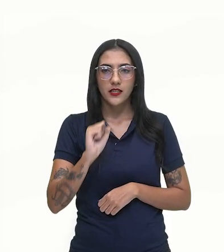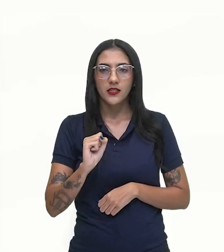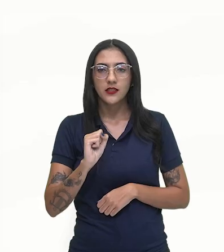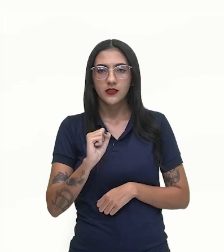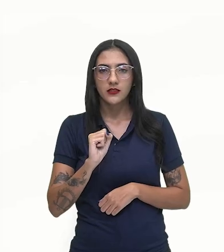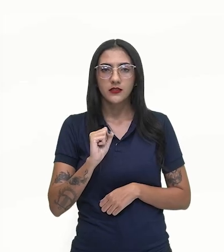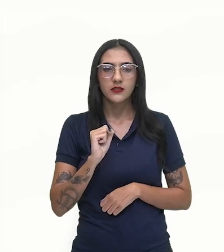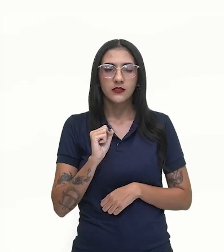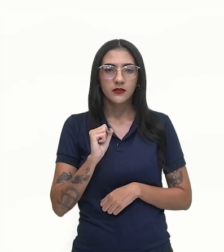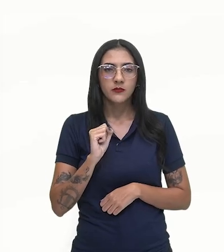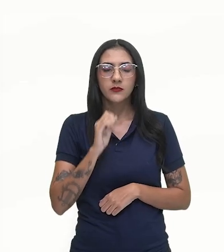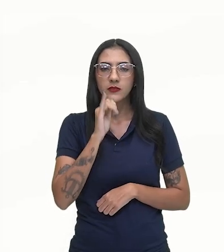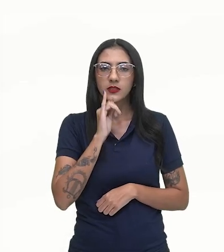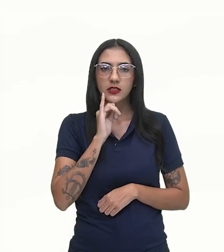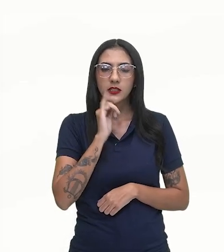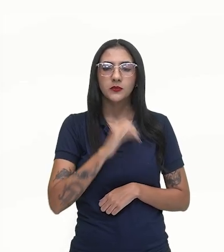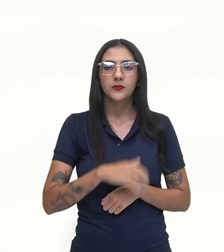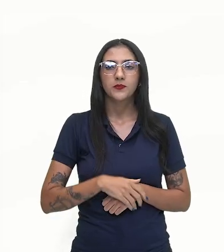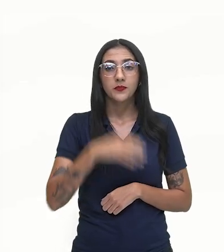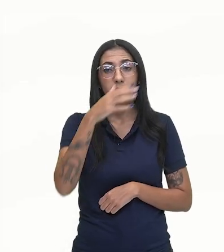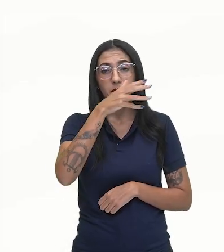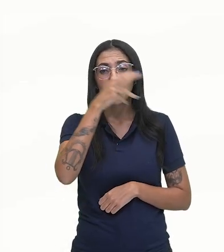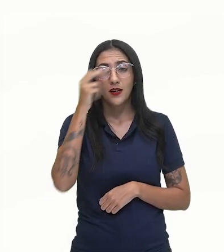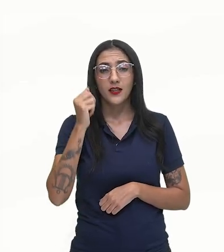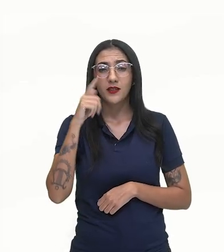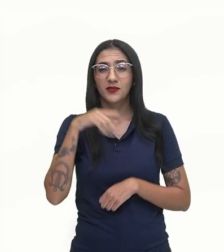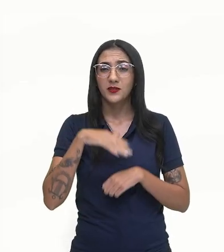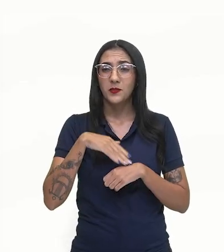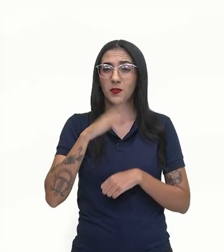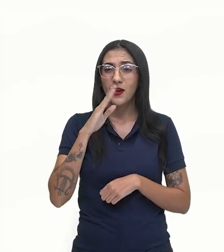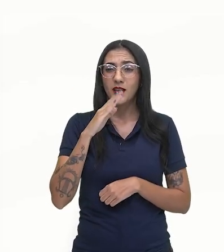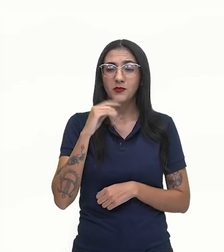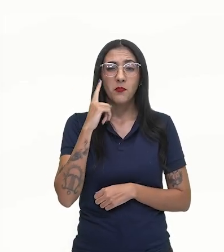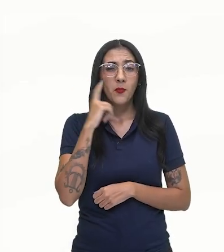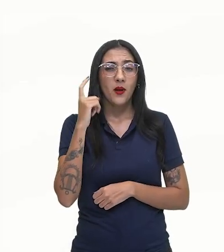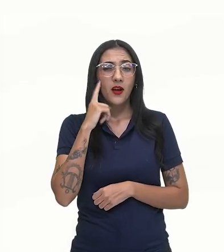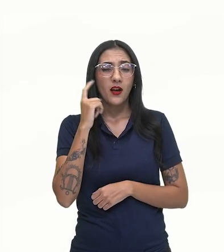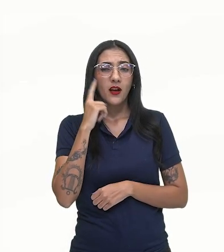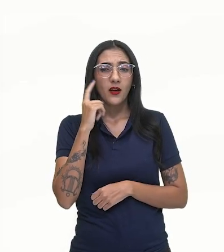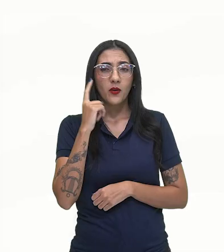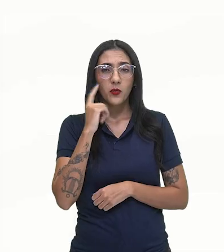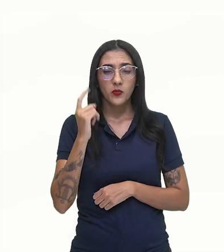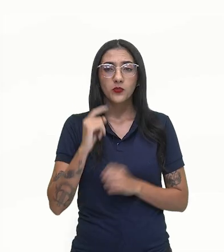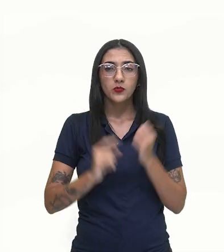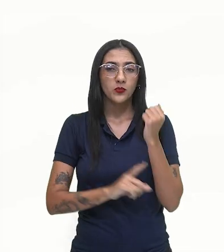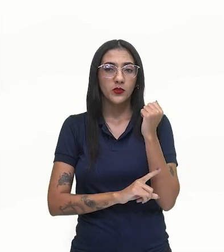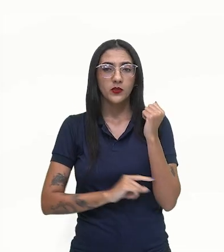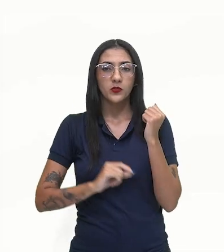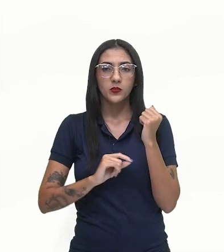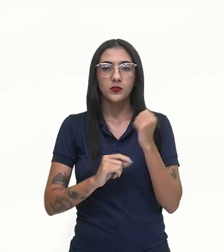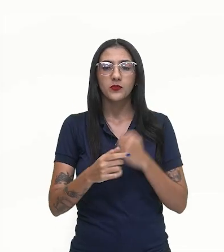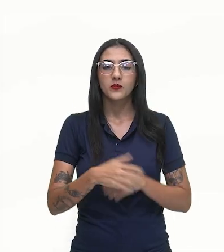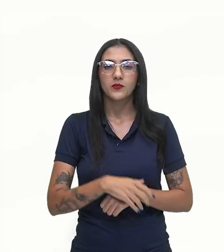Iranduba. Ou seja, Manaus é mais barulhenta do que Iranduba.